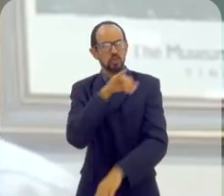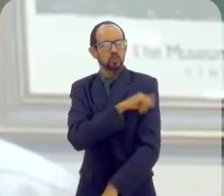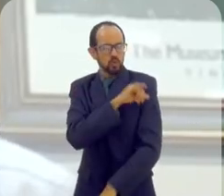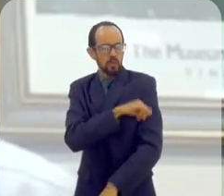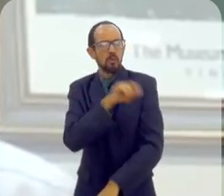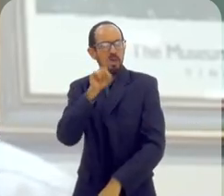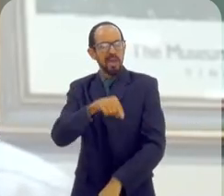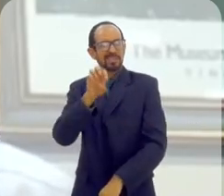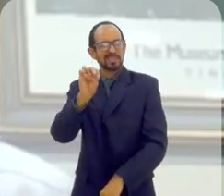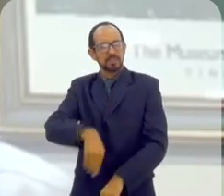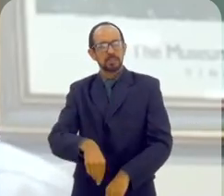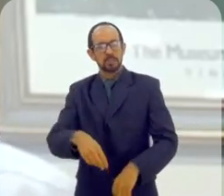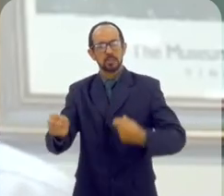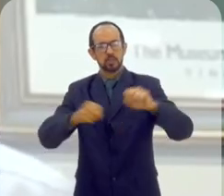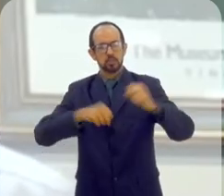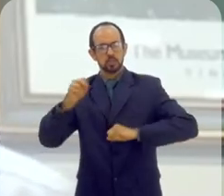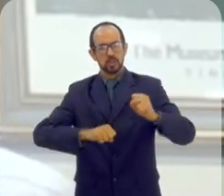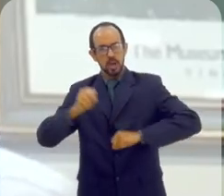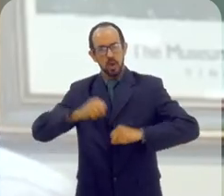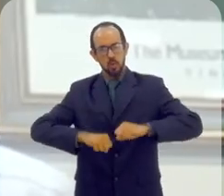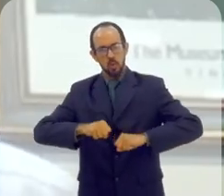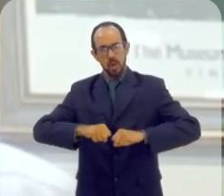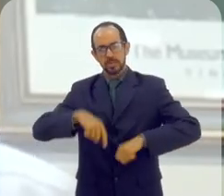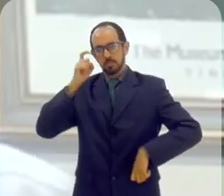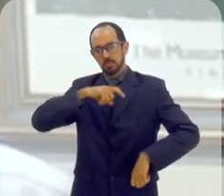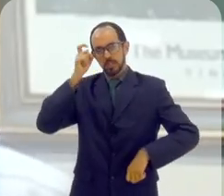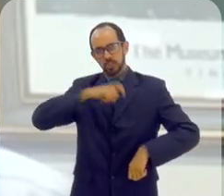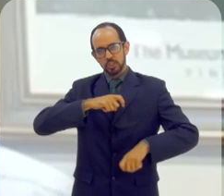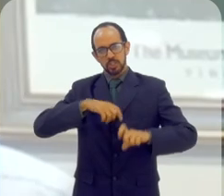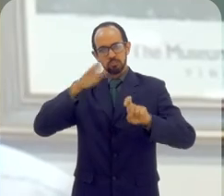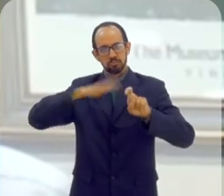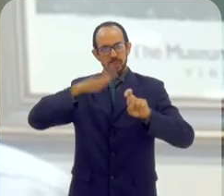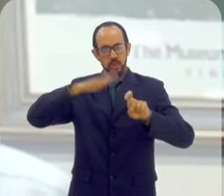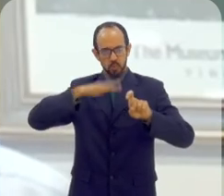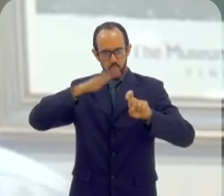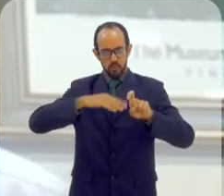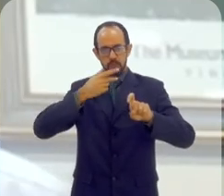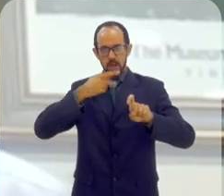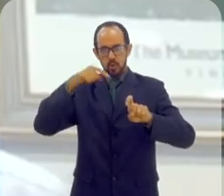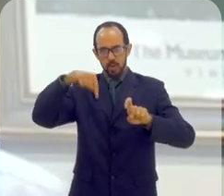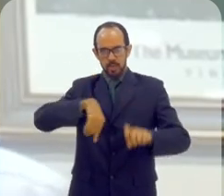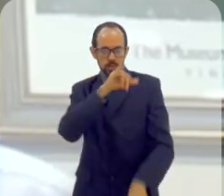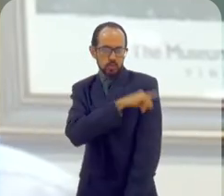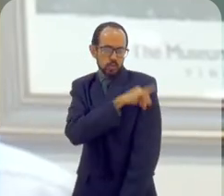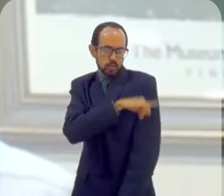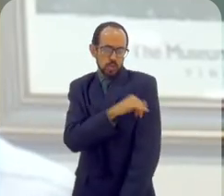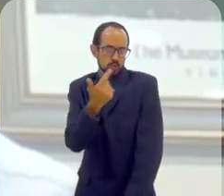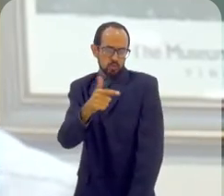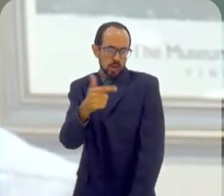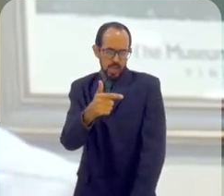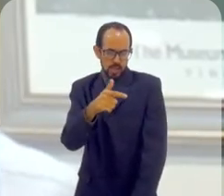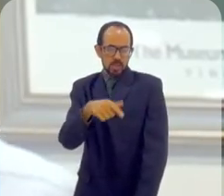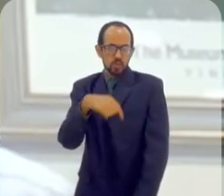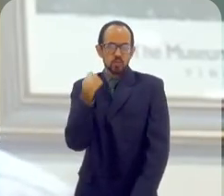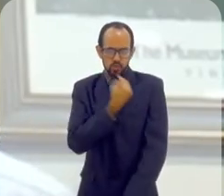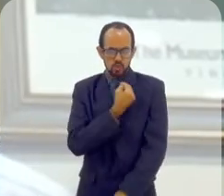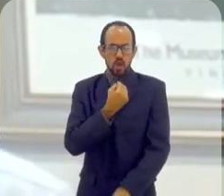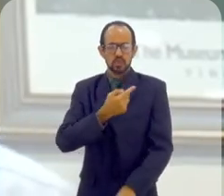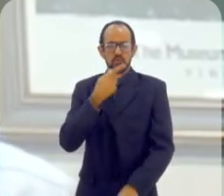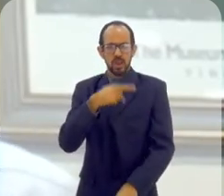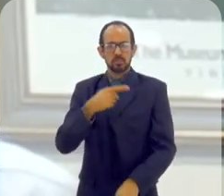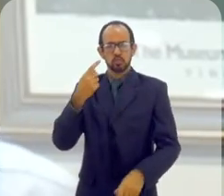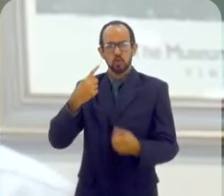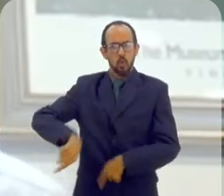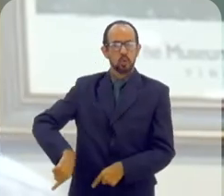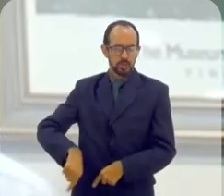Industrial essa essa mentira que foi falar durante muito tempo que de Janeiro não é Industrial nós combatemos isso